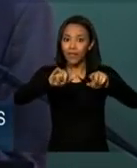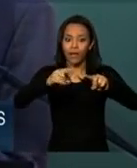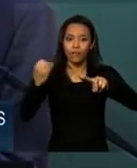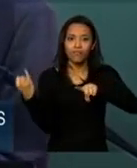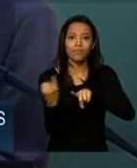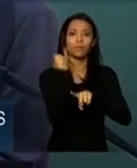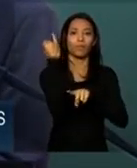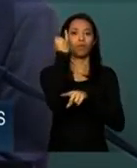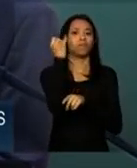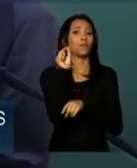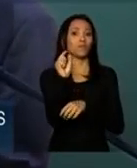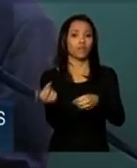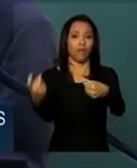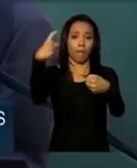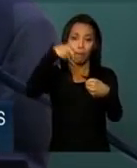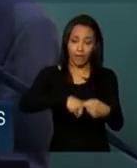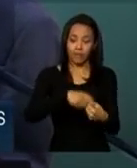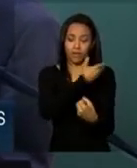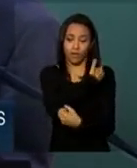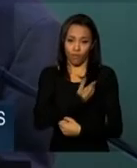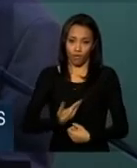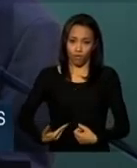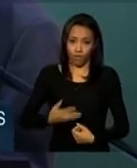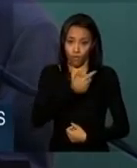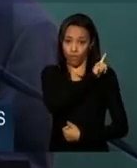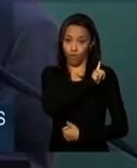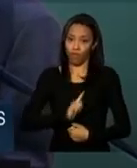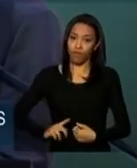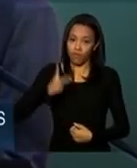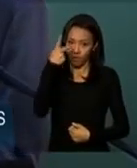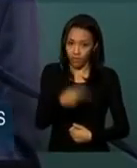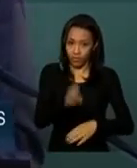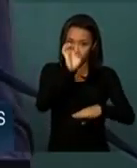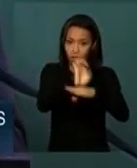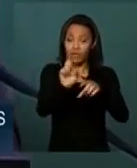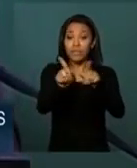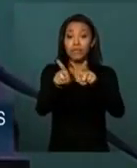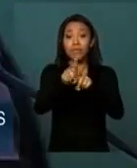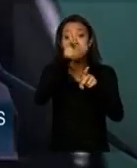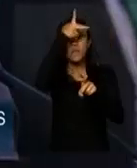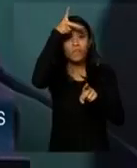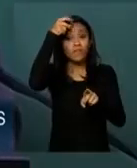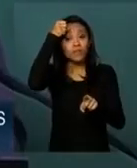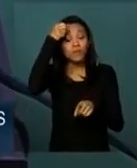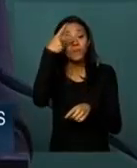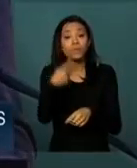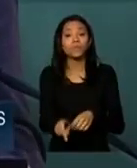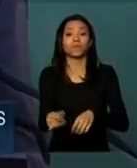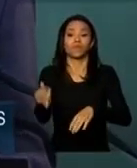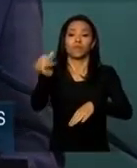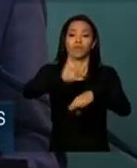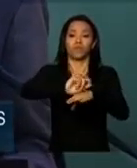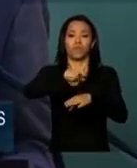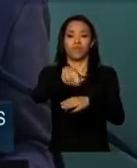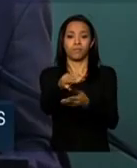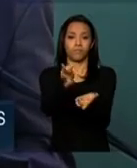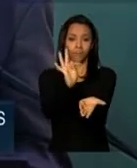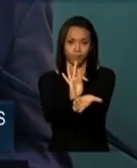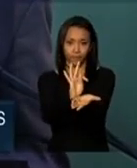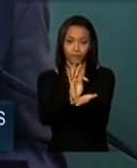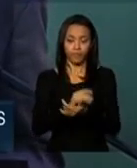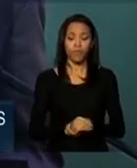em parceria com o Governo do Estado e com a Prefeitura Municipal de Teresina. Hoje,